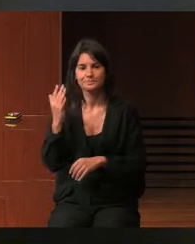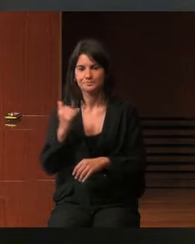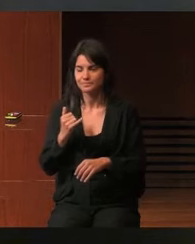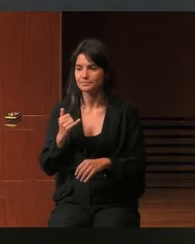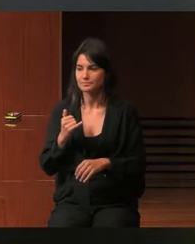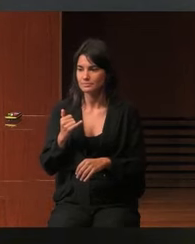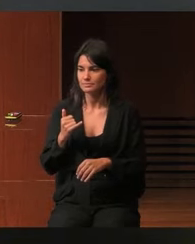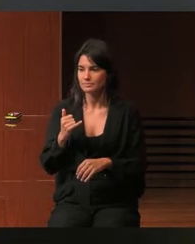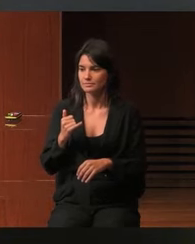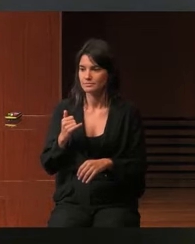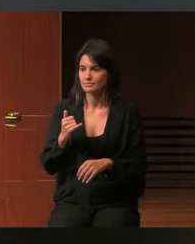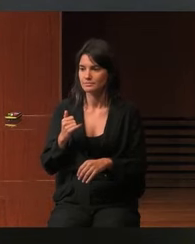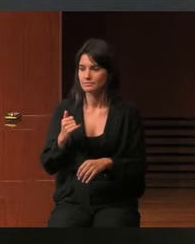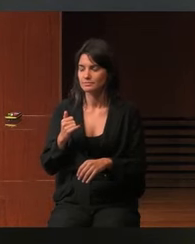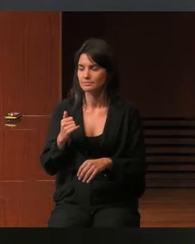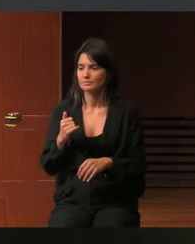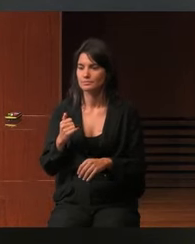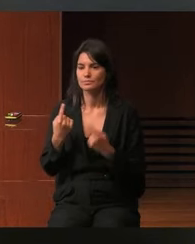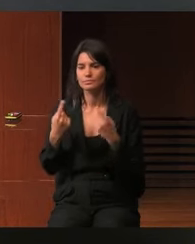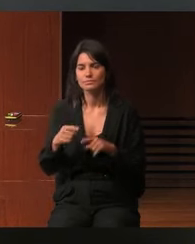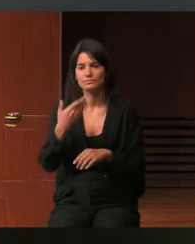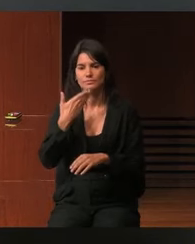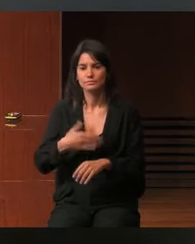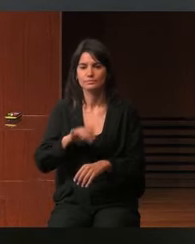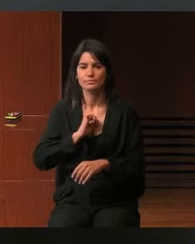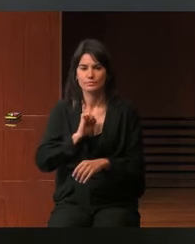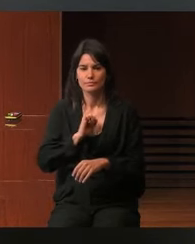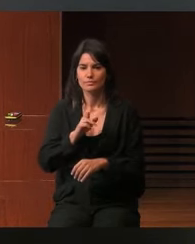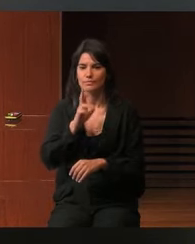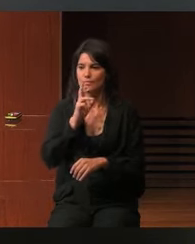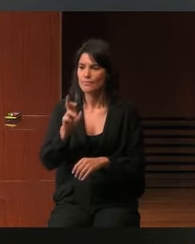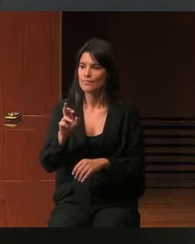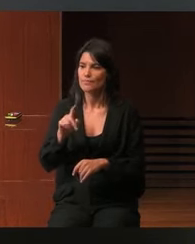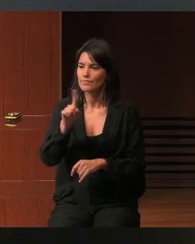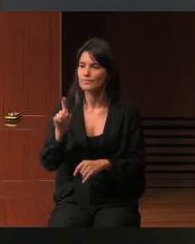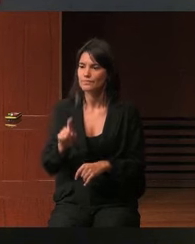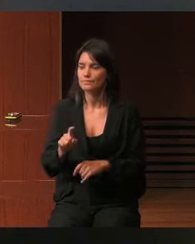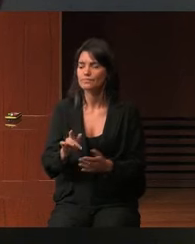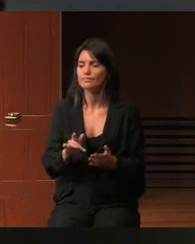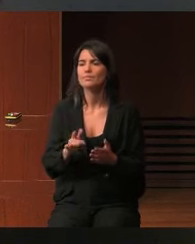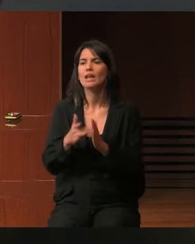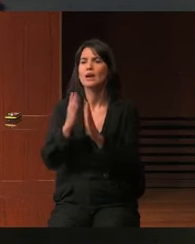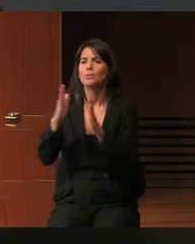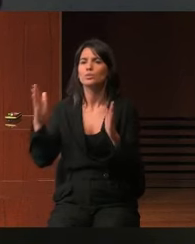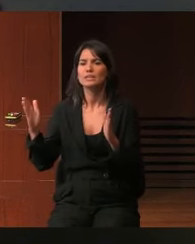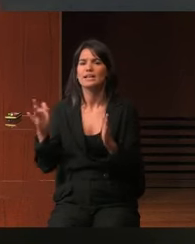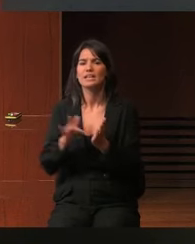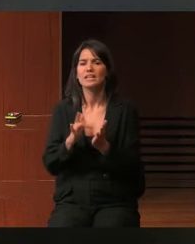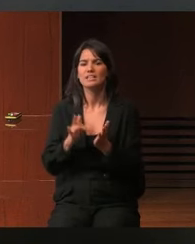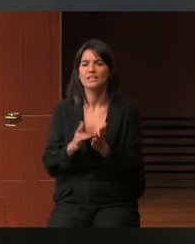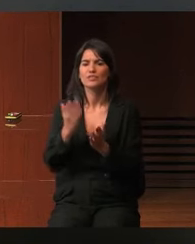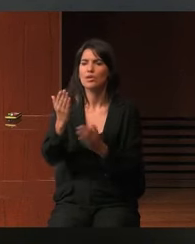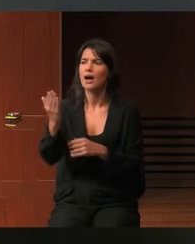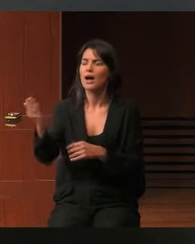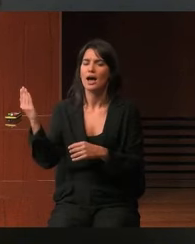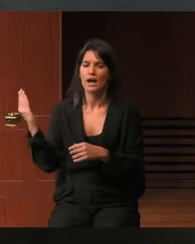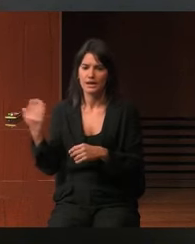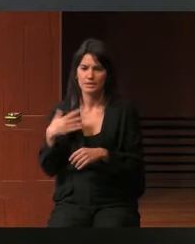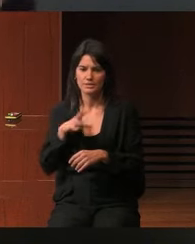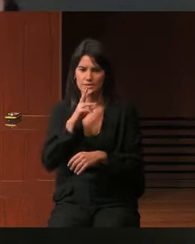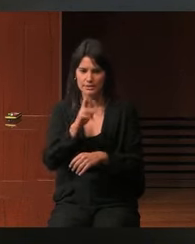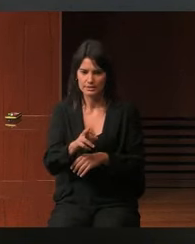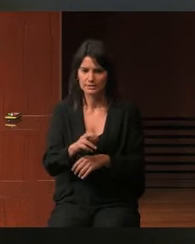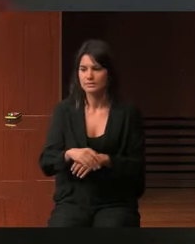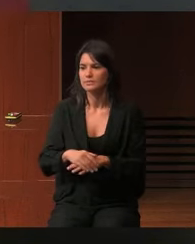dada somente a minha experiência, responder à questão dos livros que as bibliotecas disponibilizam e